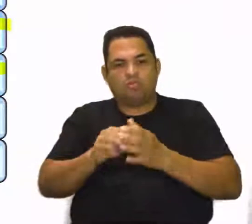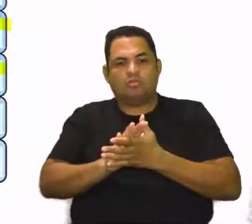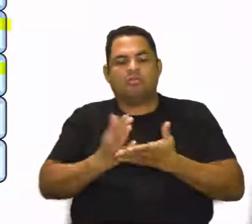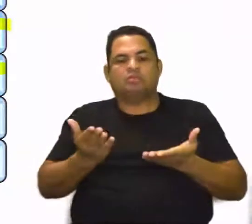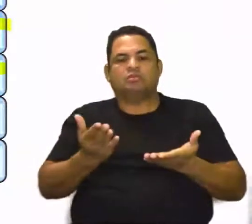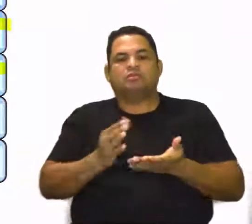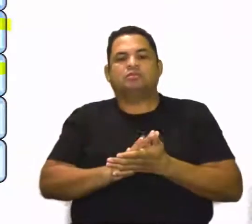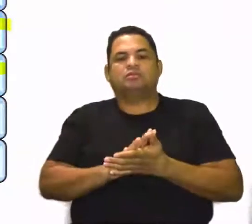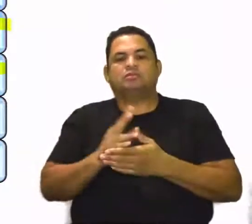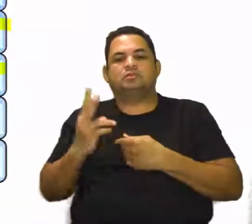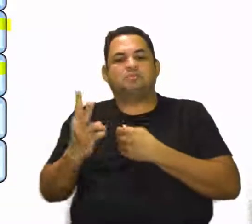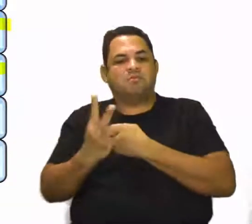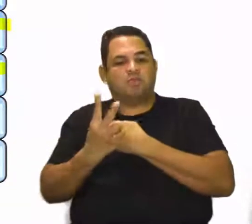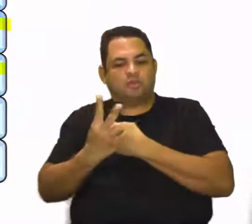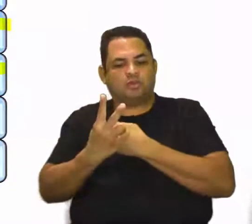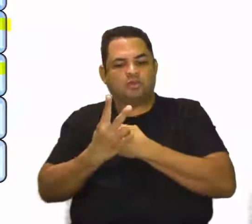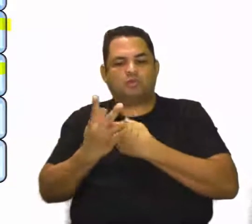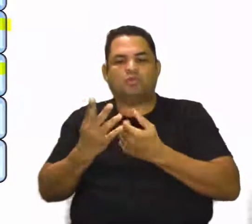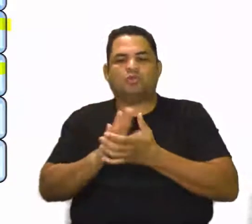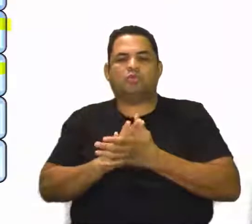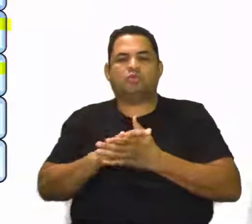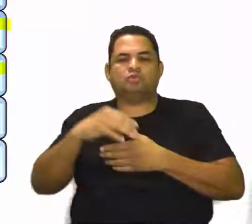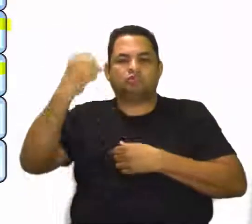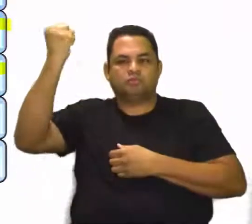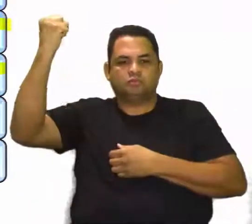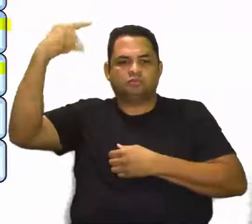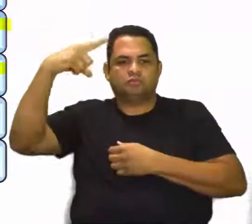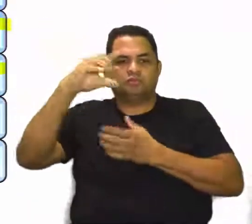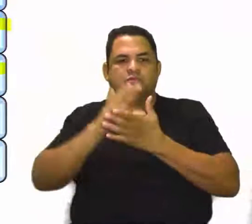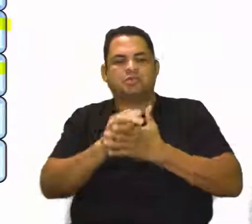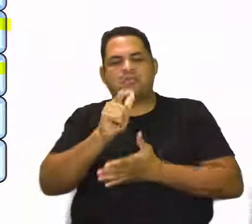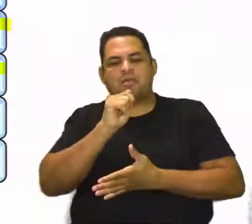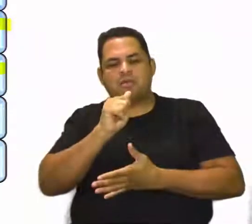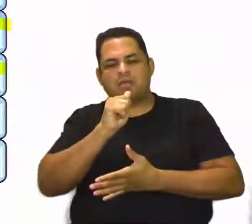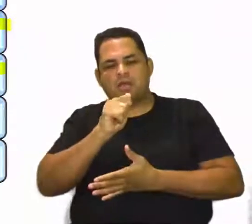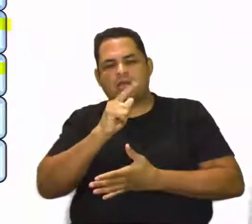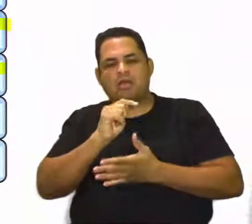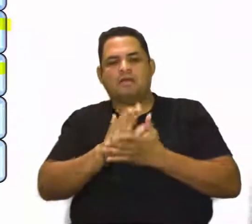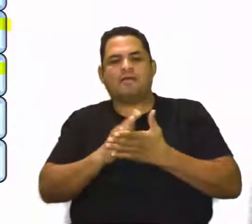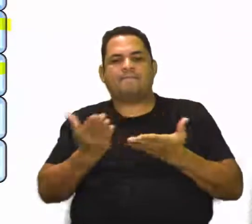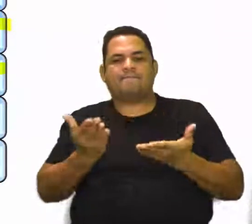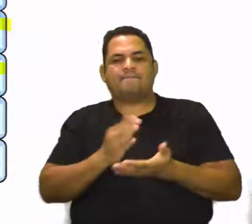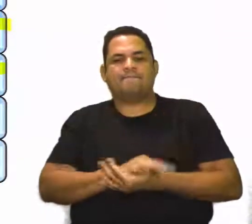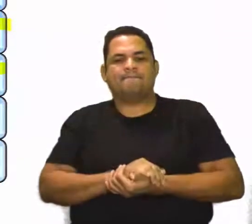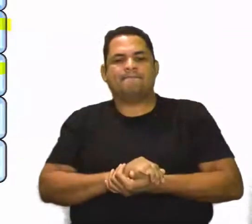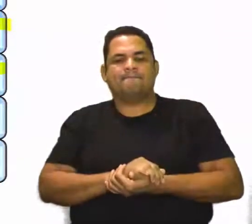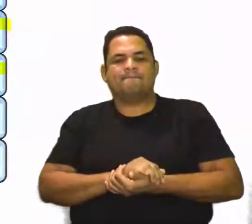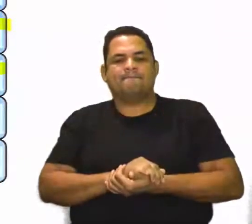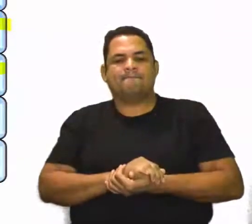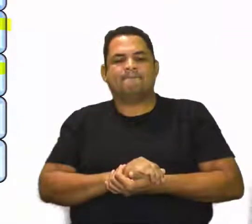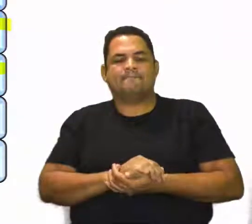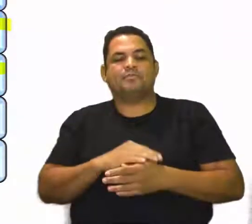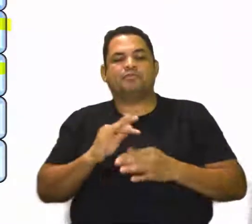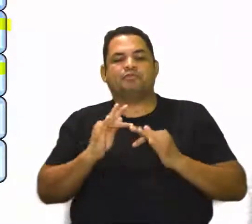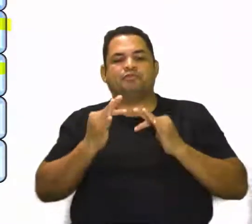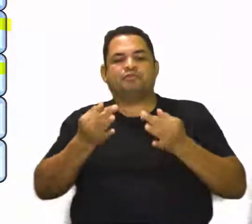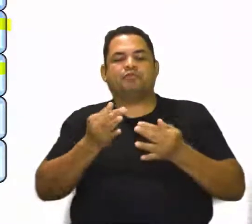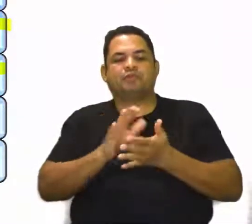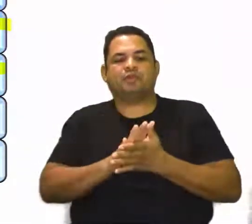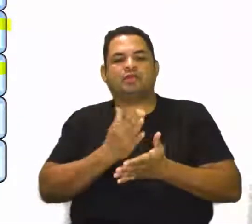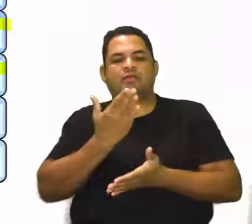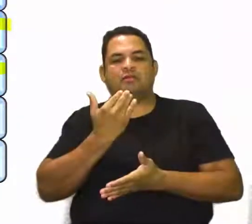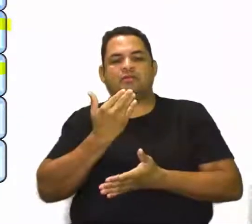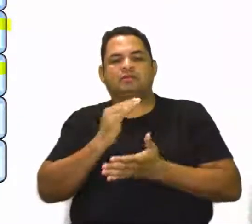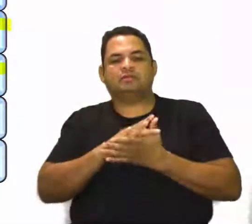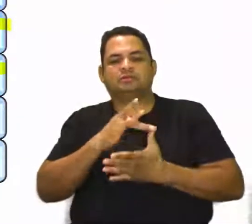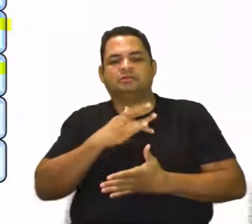até mesmo um protetor solar. E, claro, ingerir muita água, né, gente? Hidratação é importante. E, por último, aí, como dica,